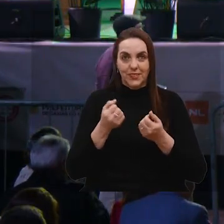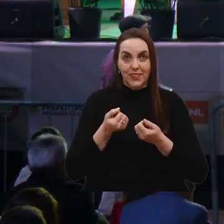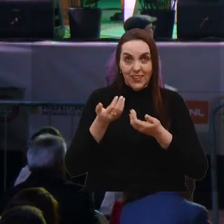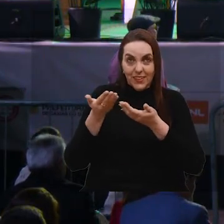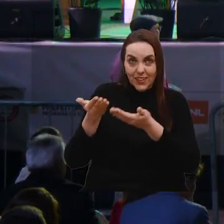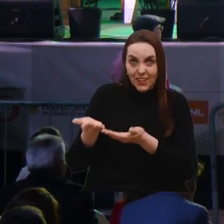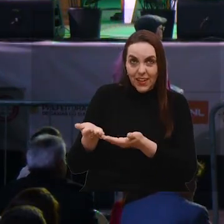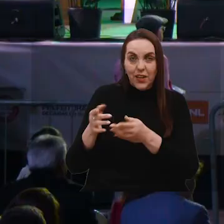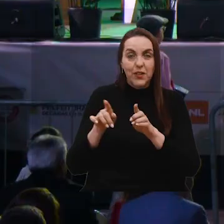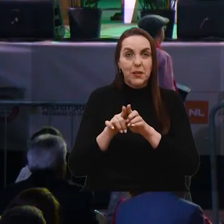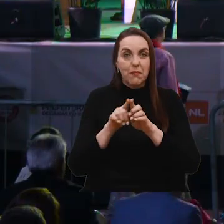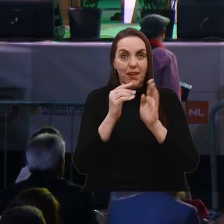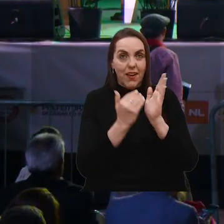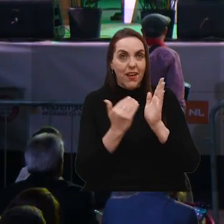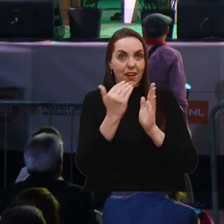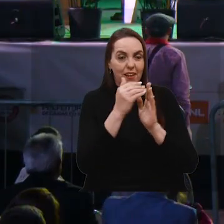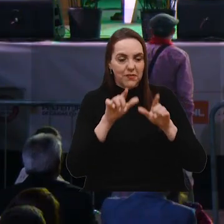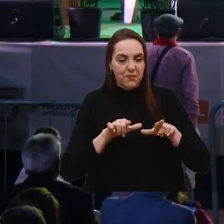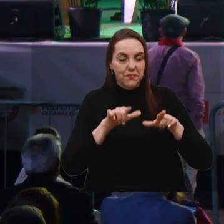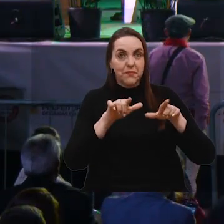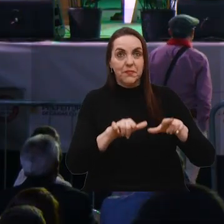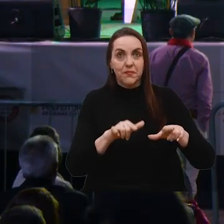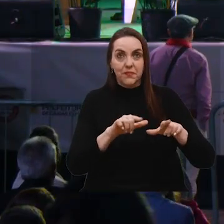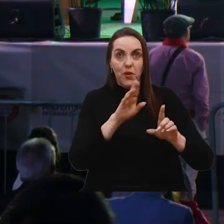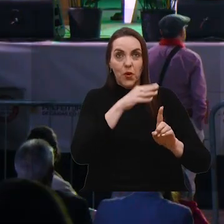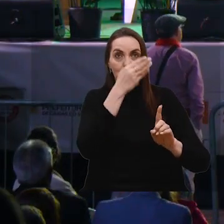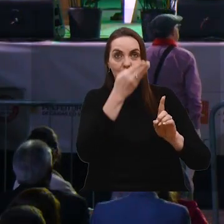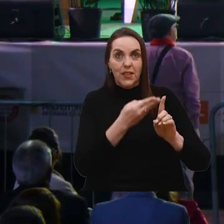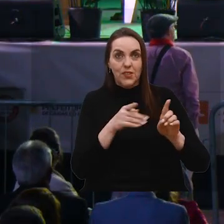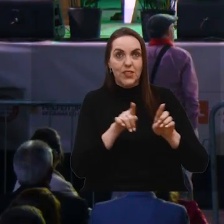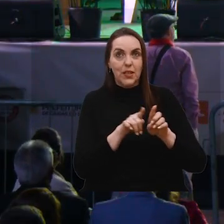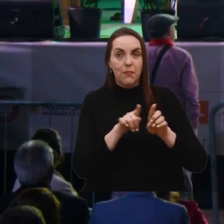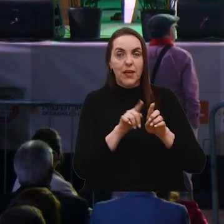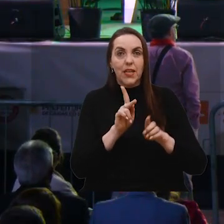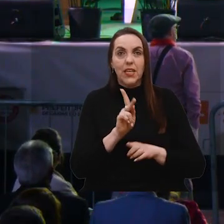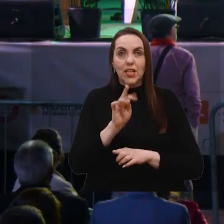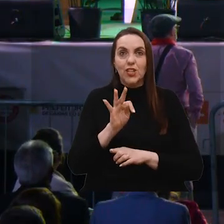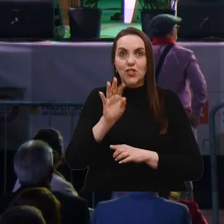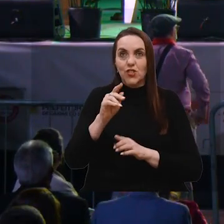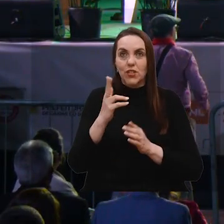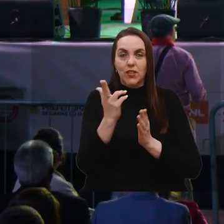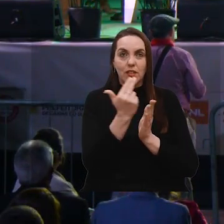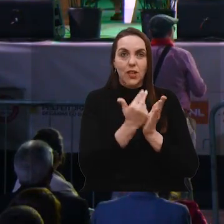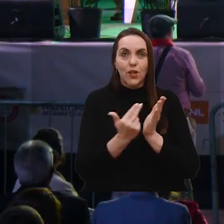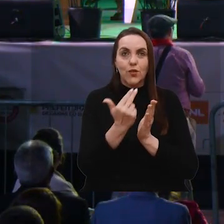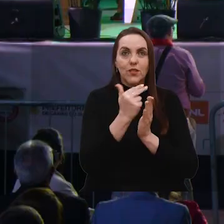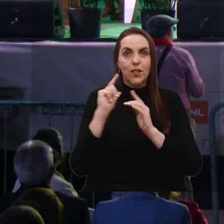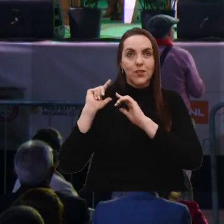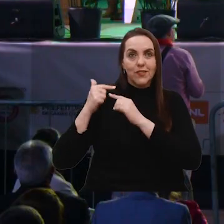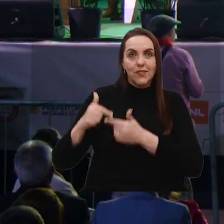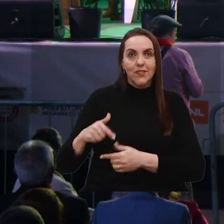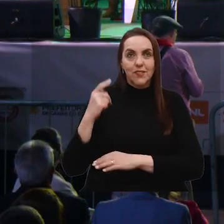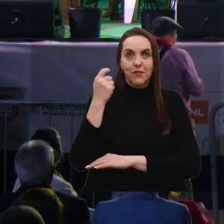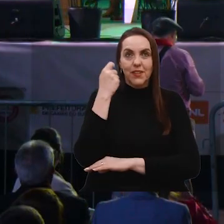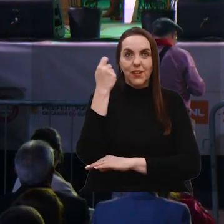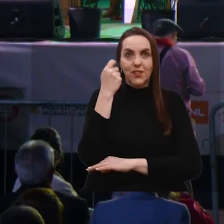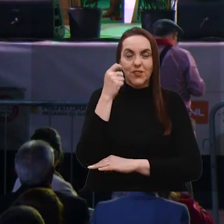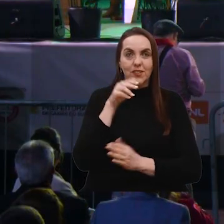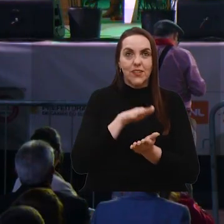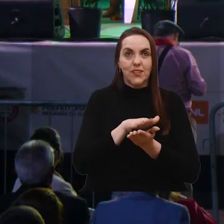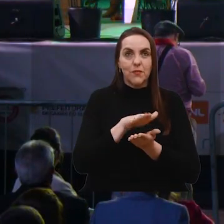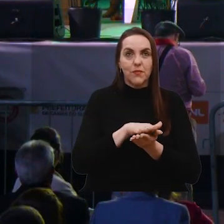Parabéns a todos os comendadores. Além das comendas, os nossos homenageados estão recebendo esse kit do